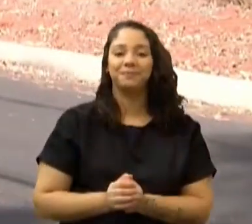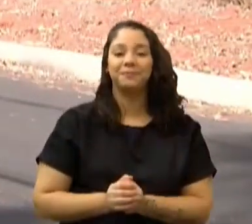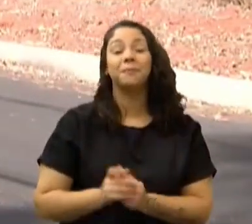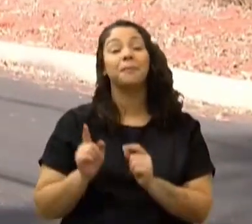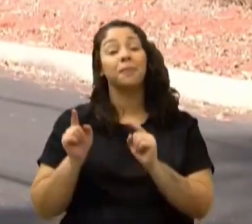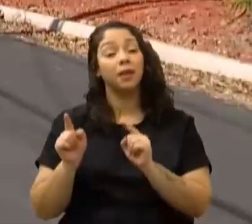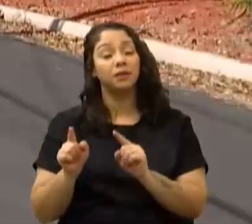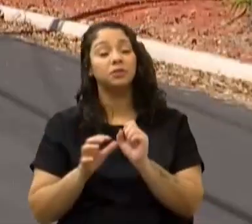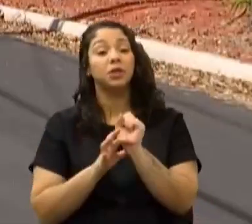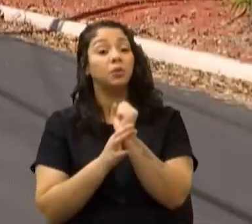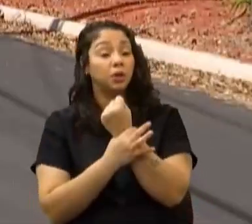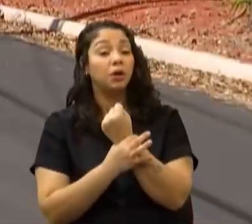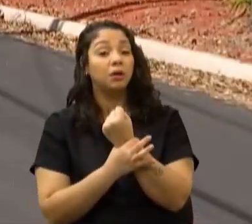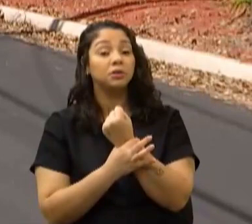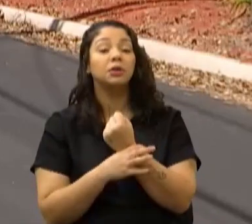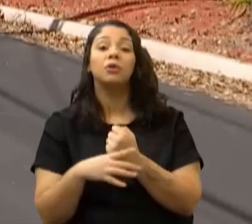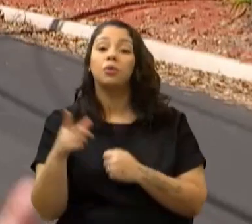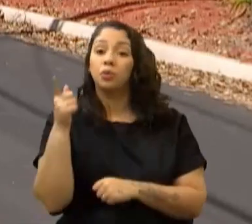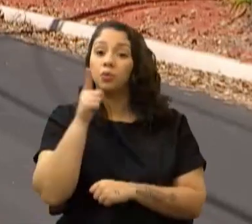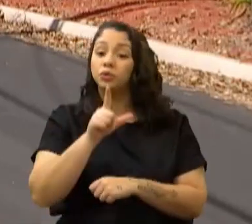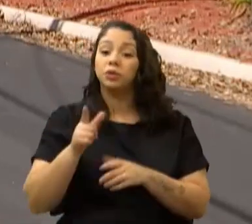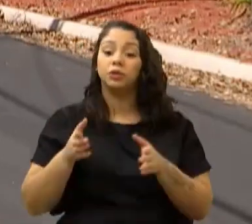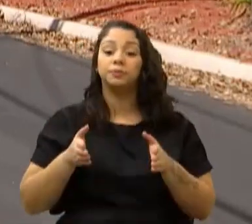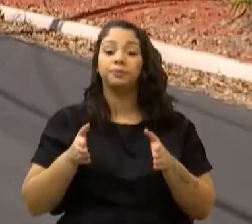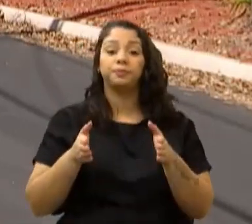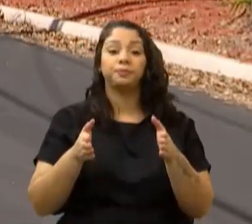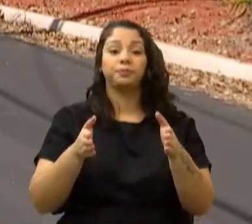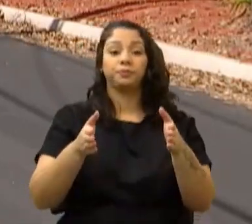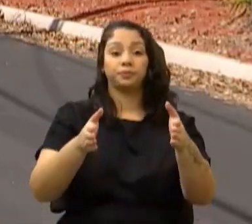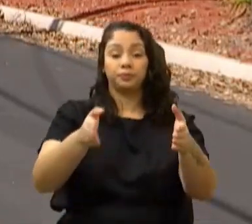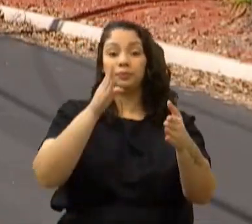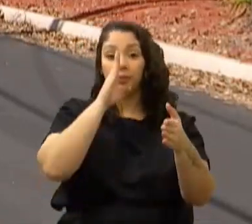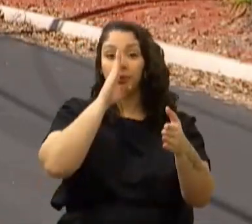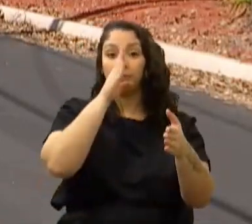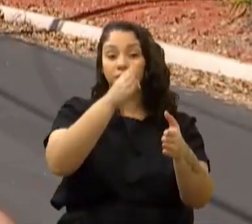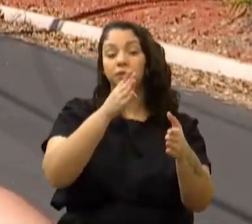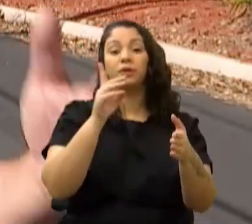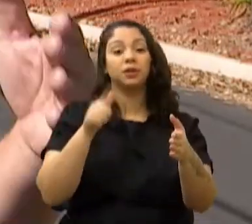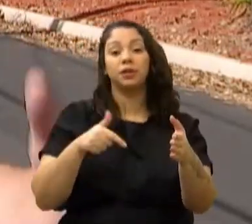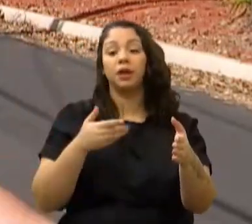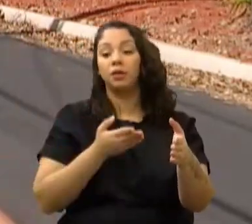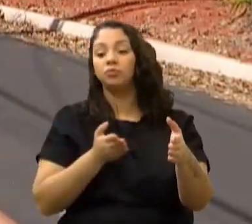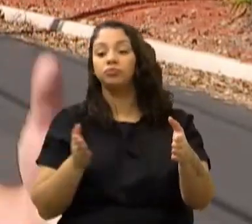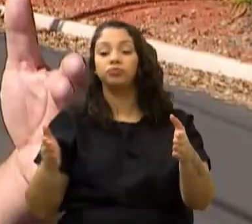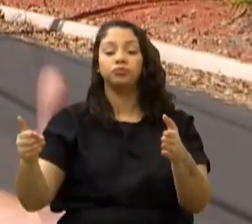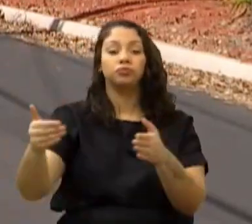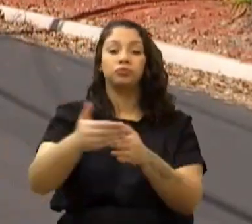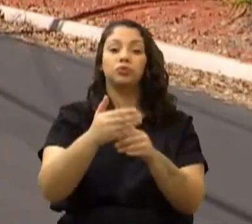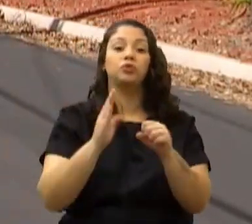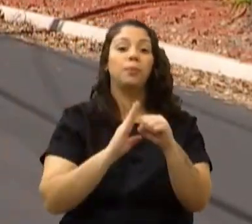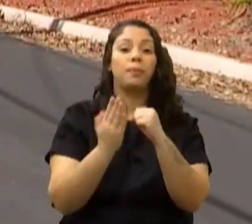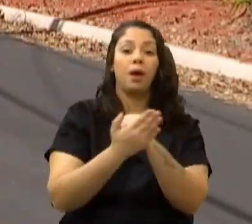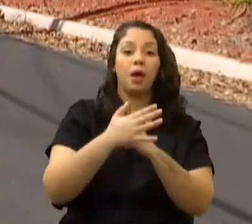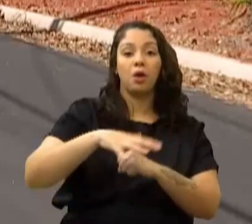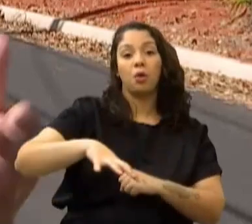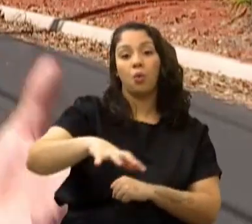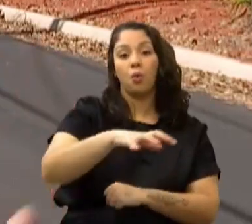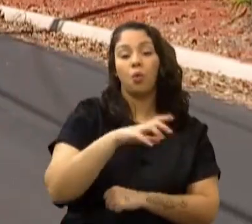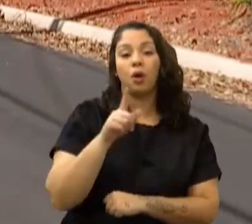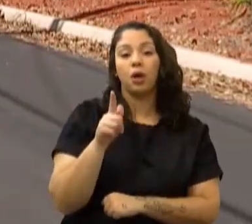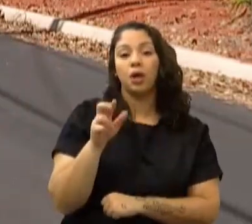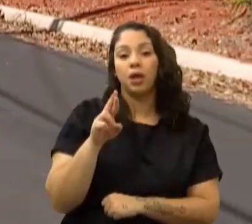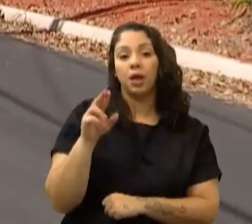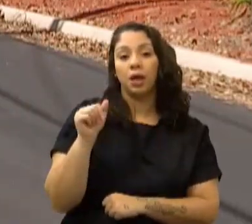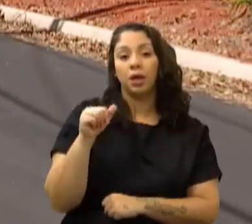aos moradores isso é segurança nós conseguimos fazer a revitalização do canteiro principal que é a entrada do condomínio a